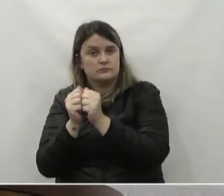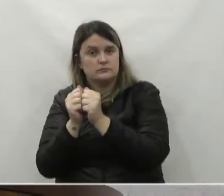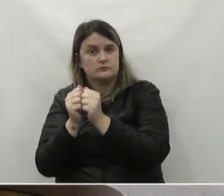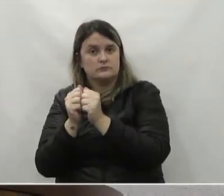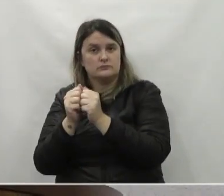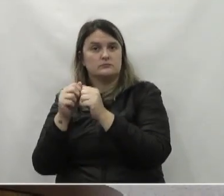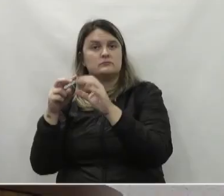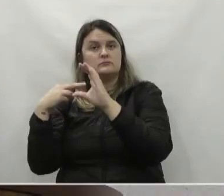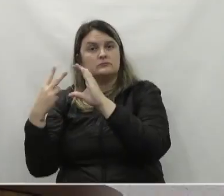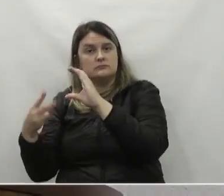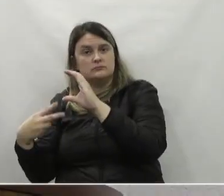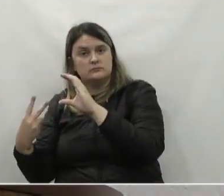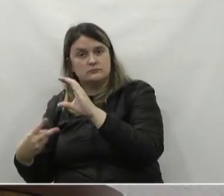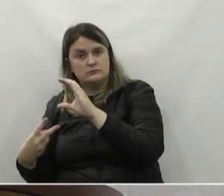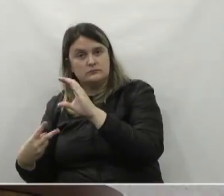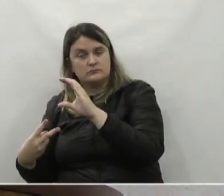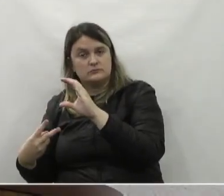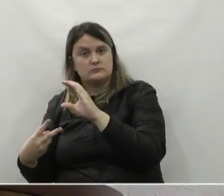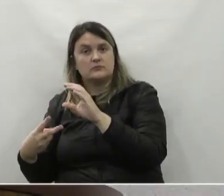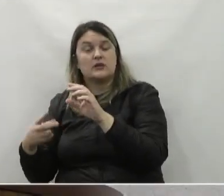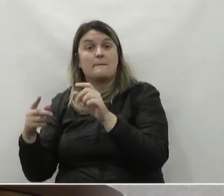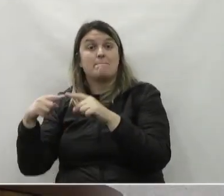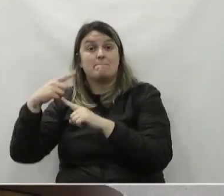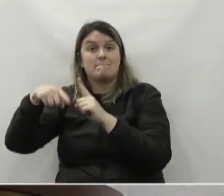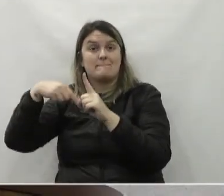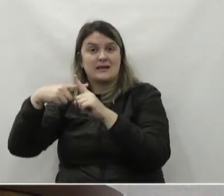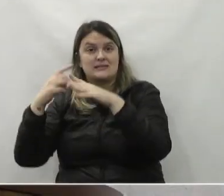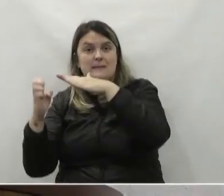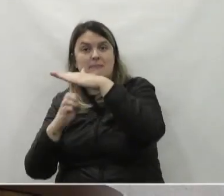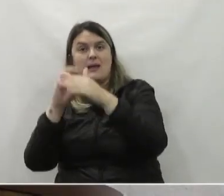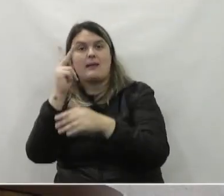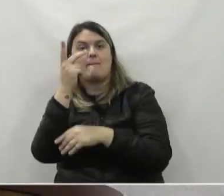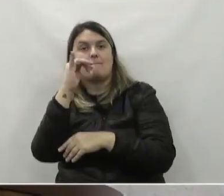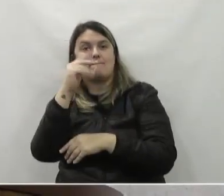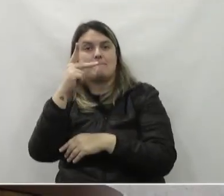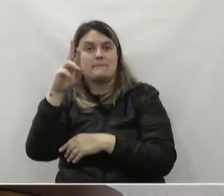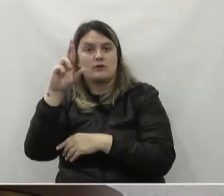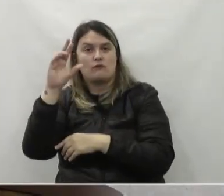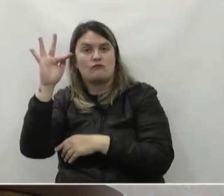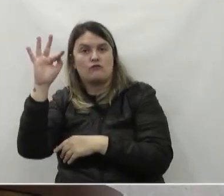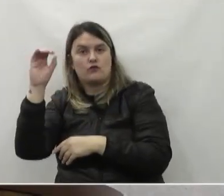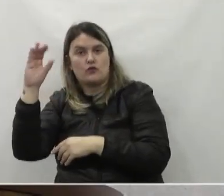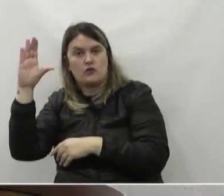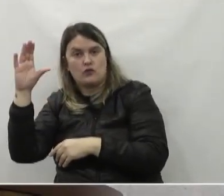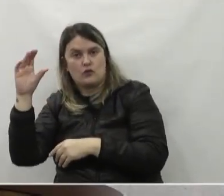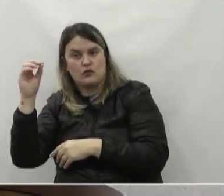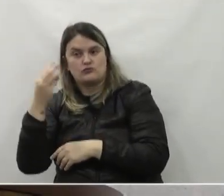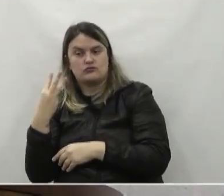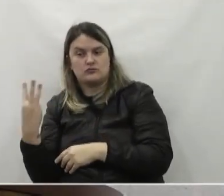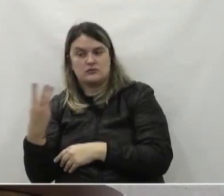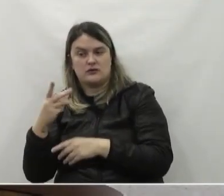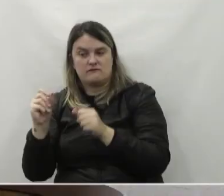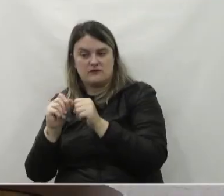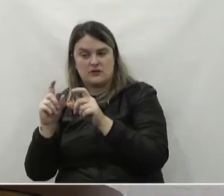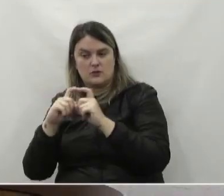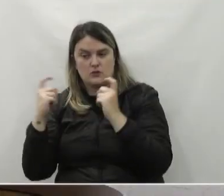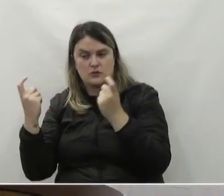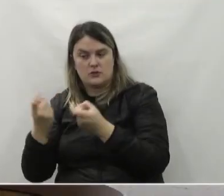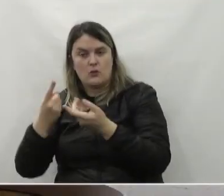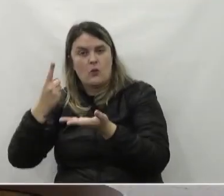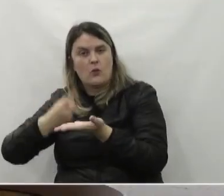a Câmara de Vereadores e a empresa IPFoco, chegaram, enfim, a um acordo